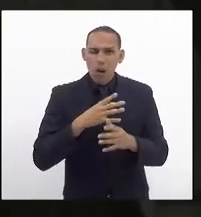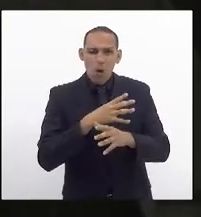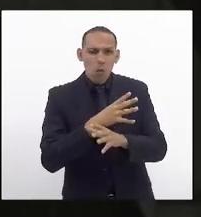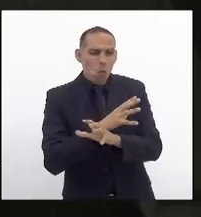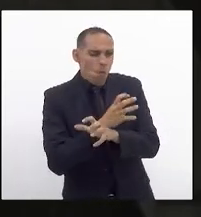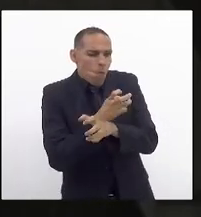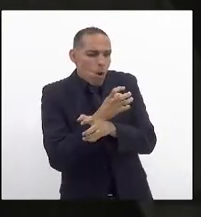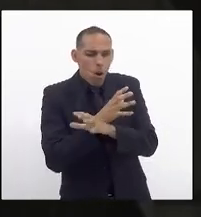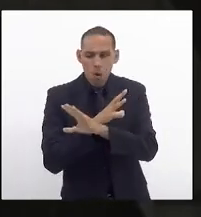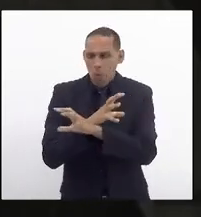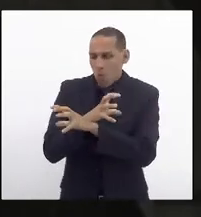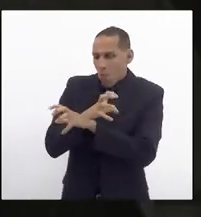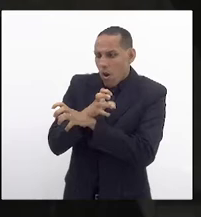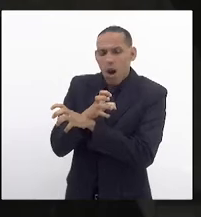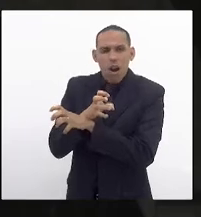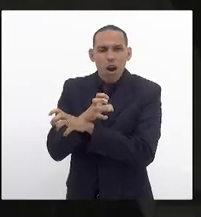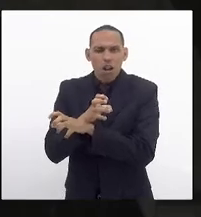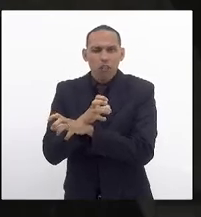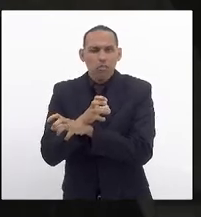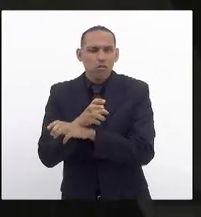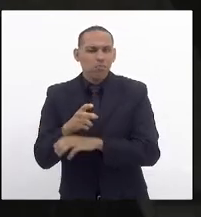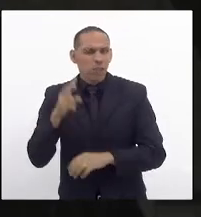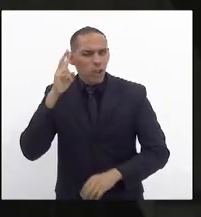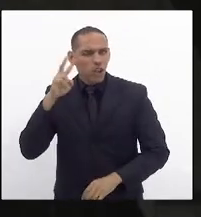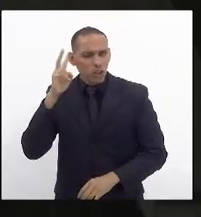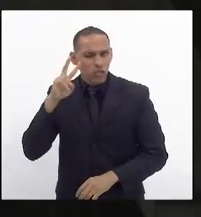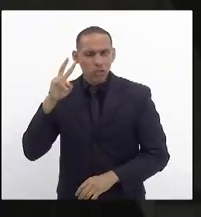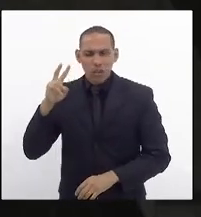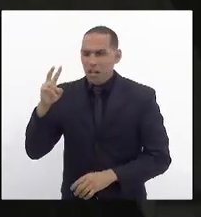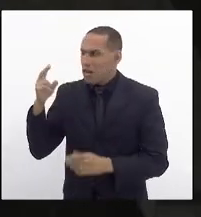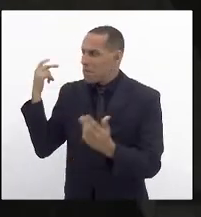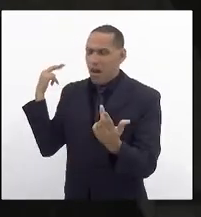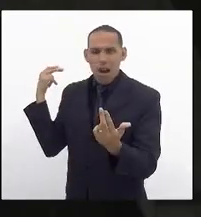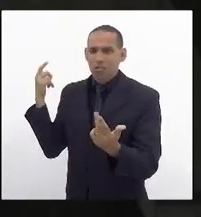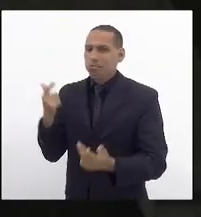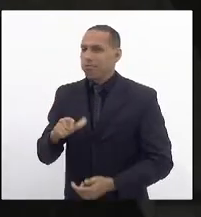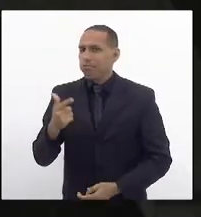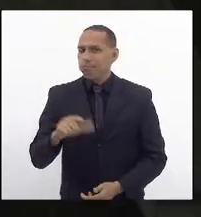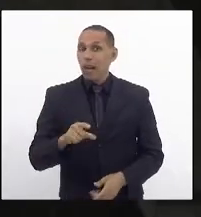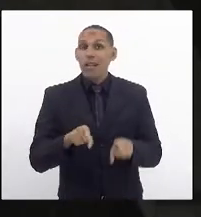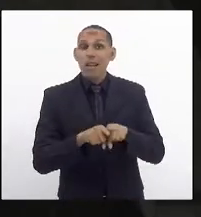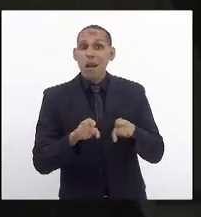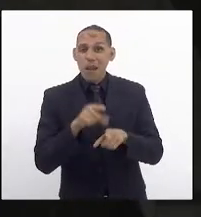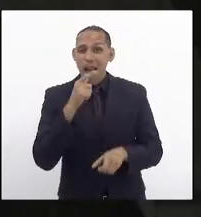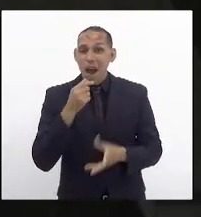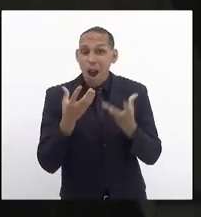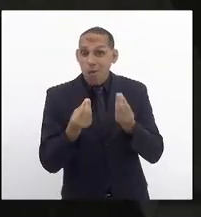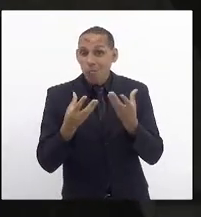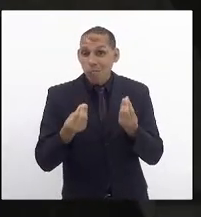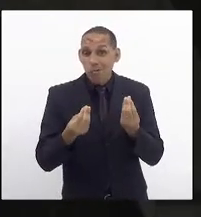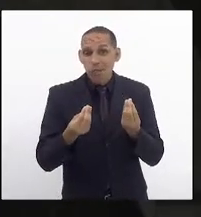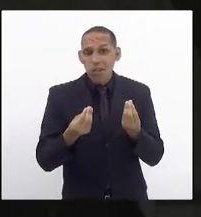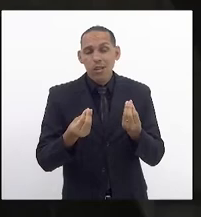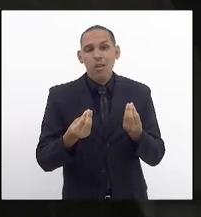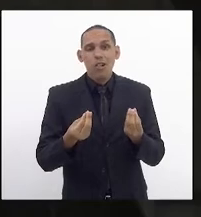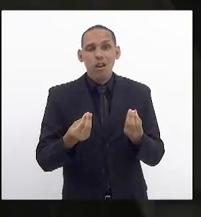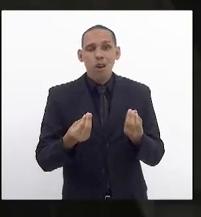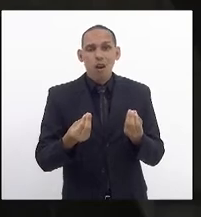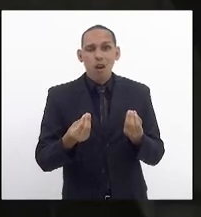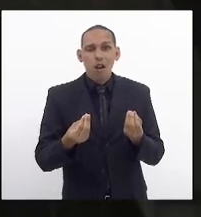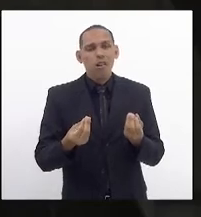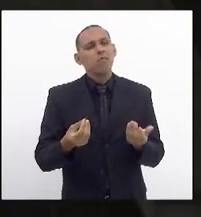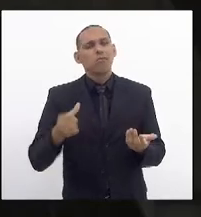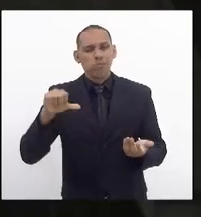Ah e não é Celso e também é muito ruim vídeo o nosso querido município